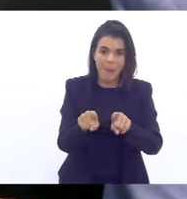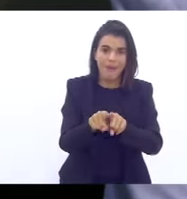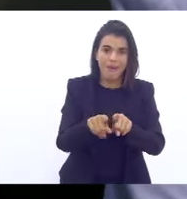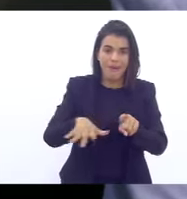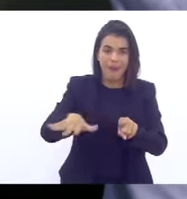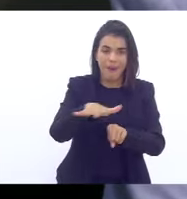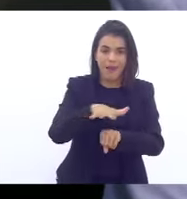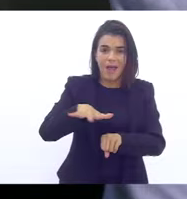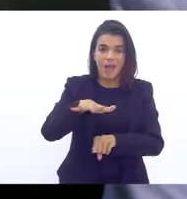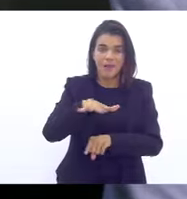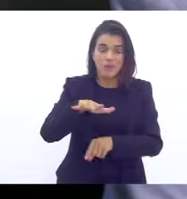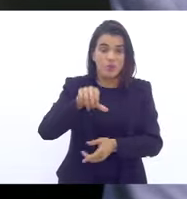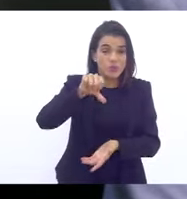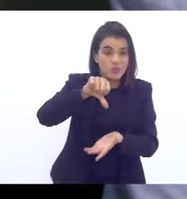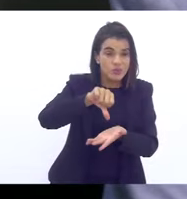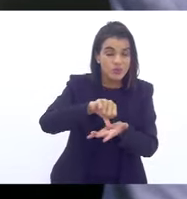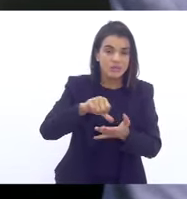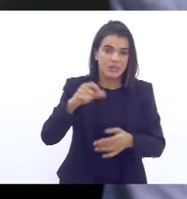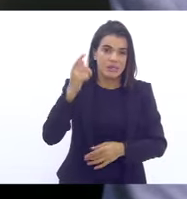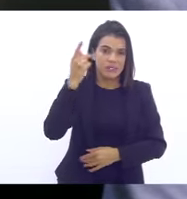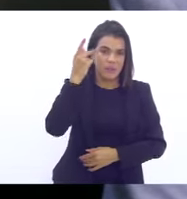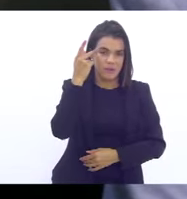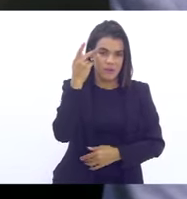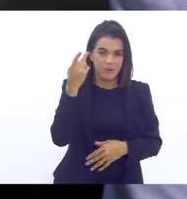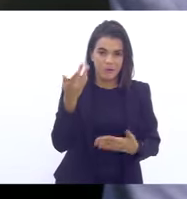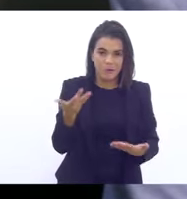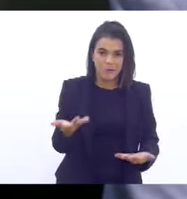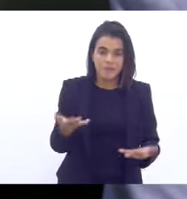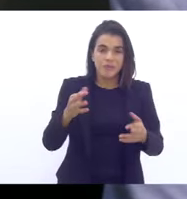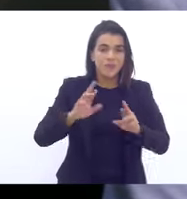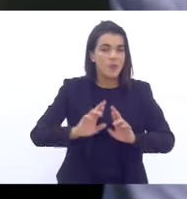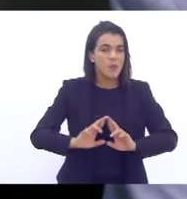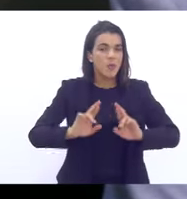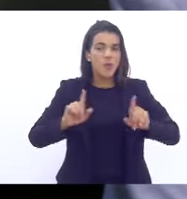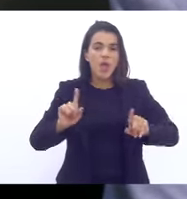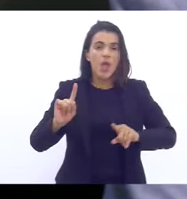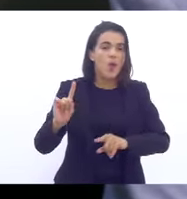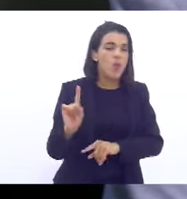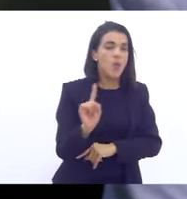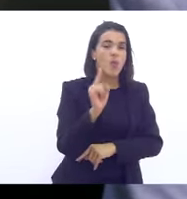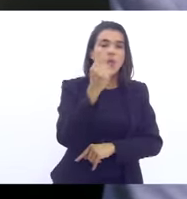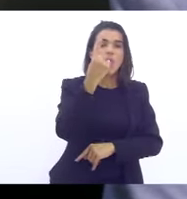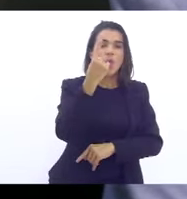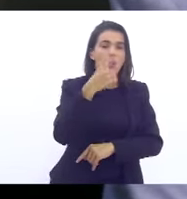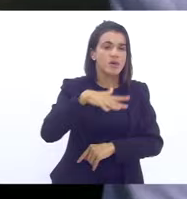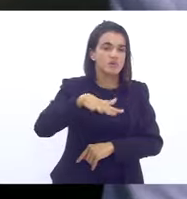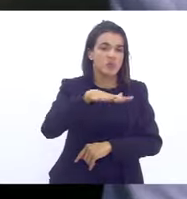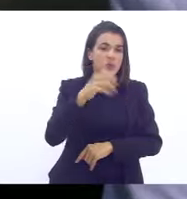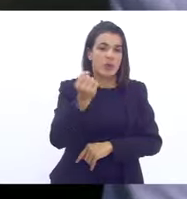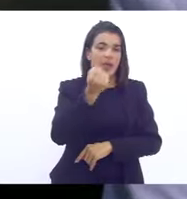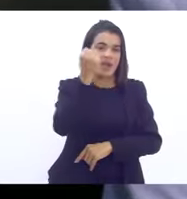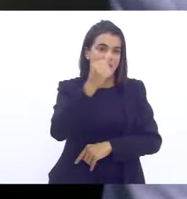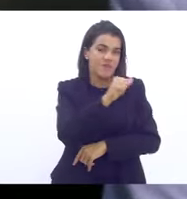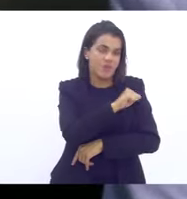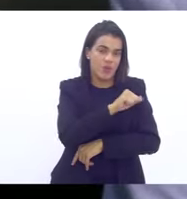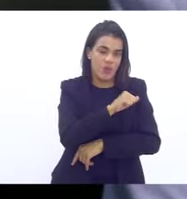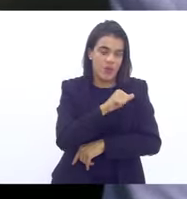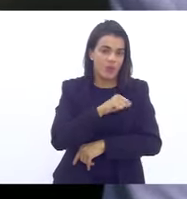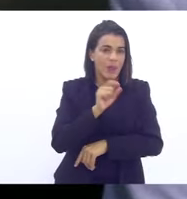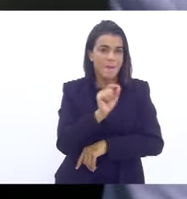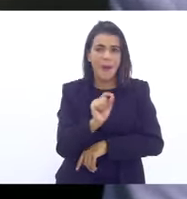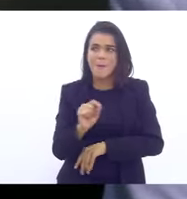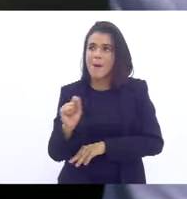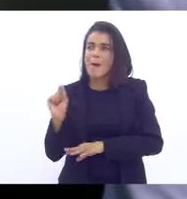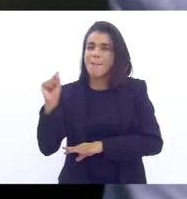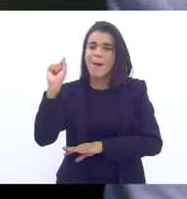dos Jardins, no centro de São Paulo. Então, não é um privilégio, entre aspas, do Estado do Rio de Janeiro. Tem se discutido isso em